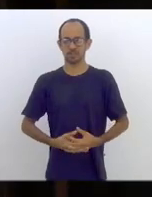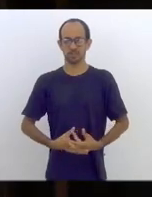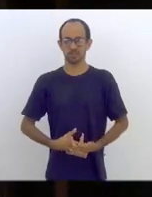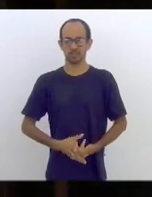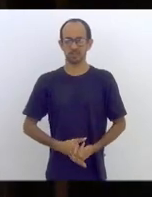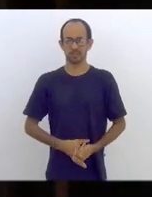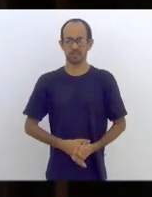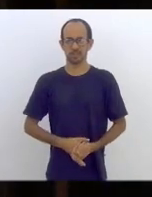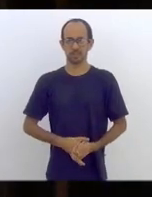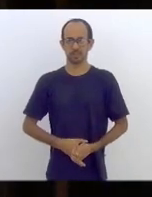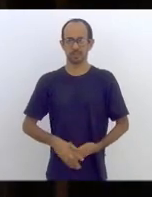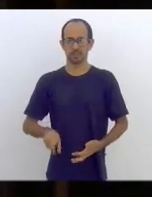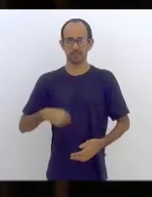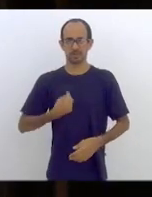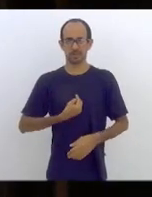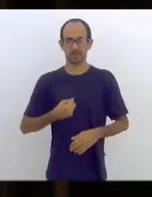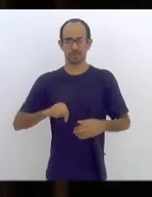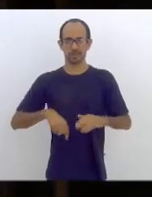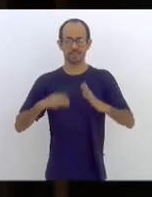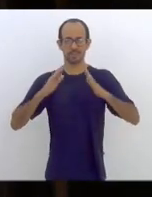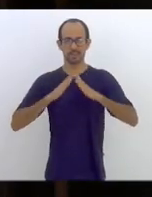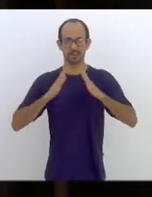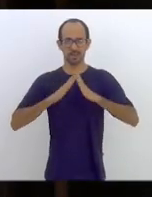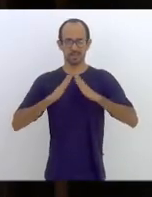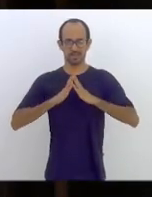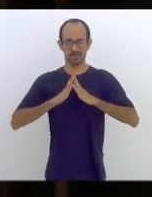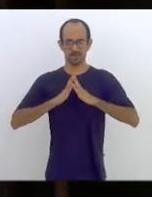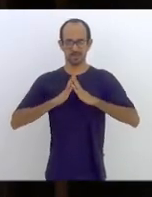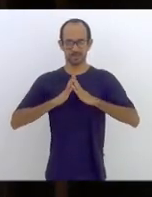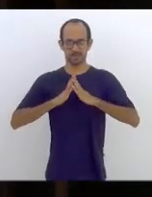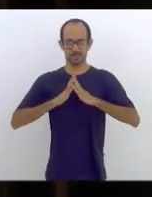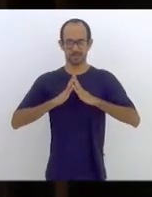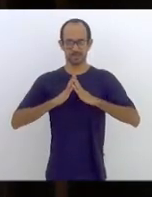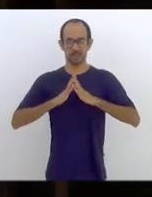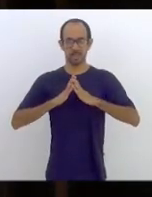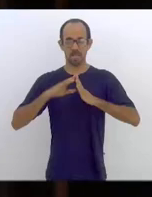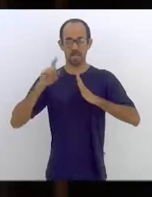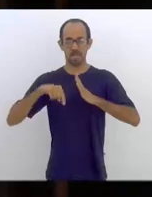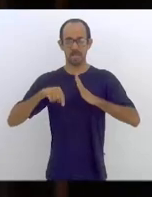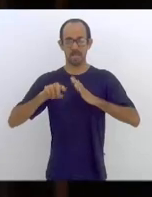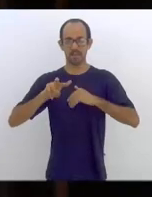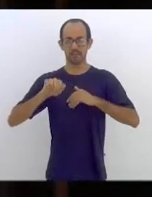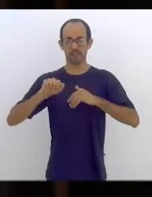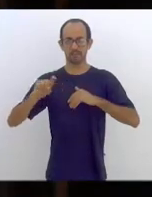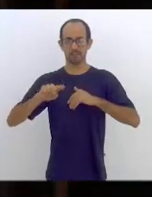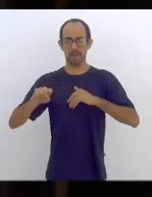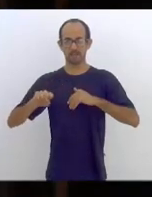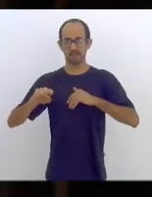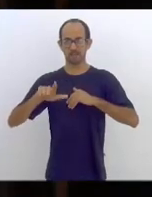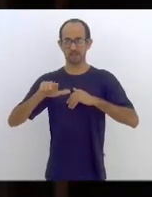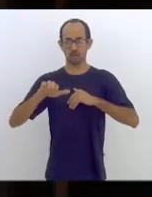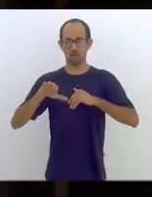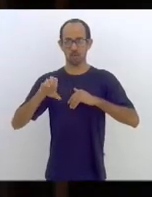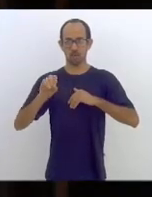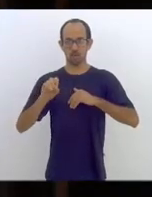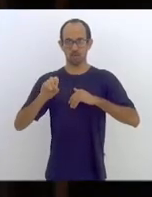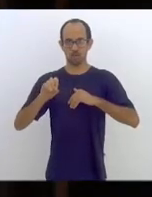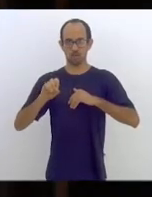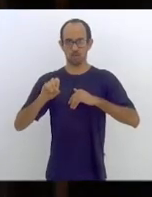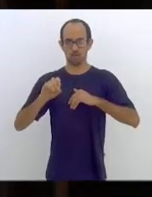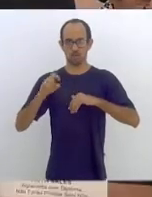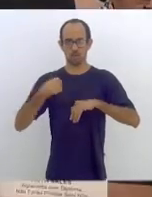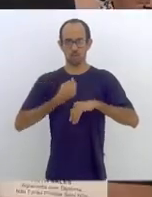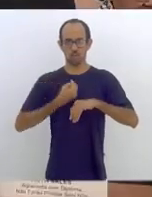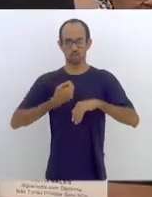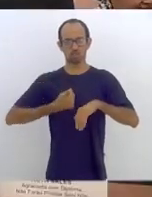A nossa casa está enraizada em Vaz Lobo. Então, nós somos uma das primeiras casas do Candomblé de